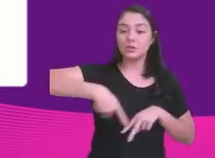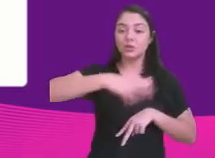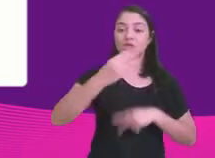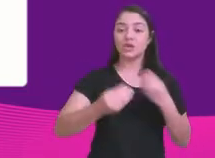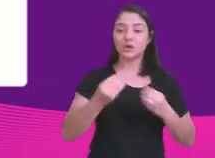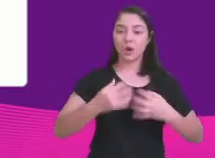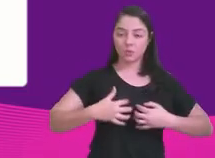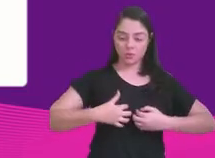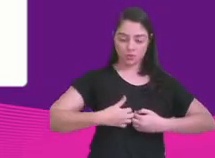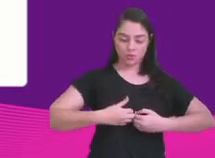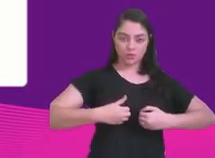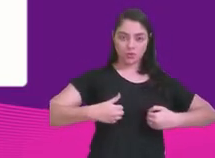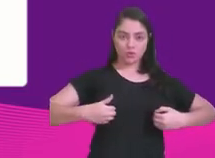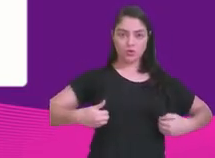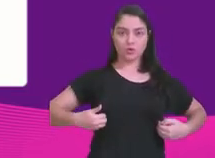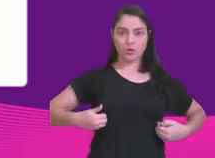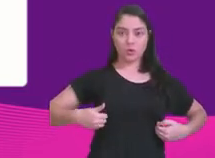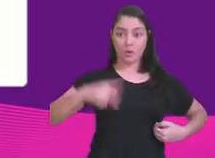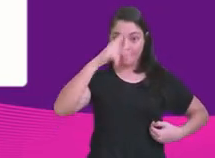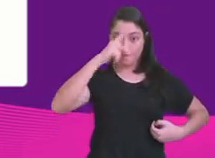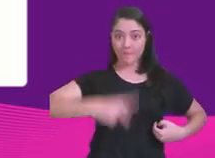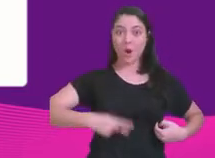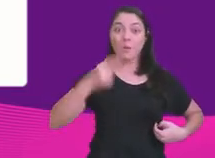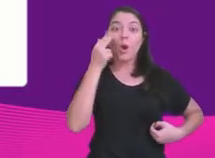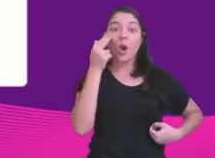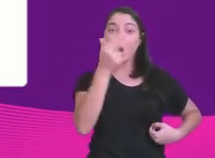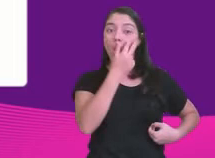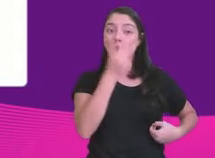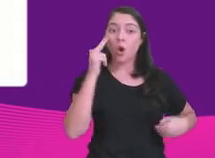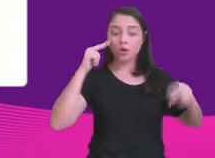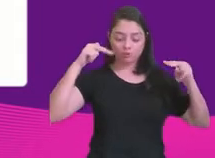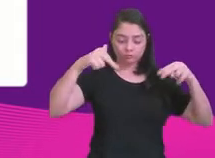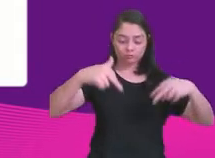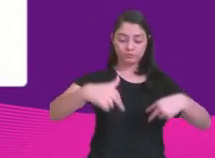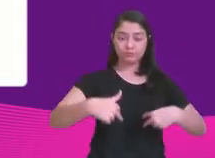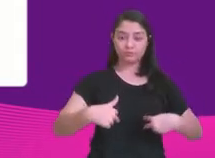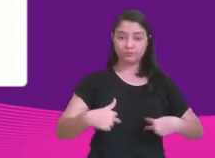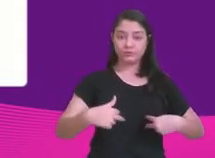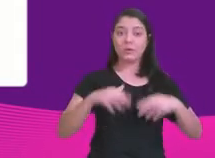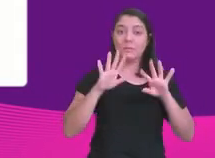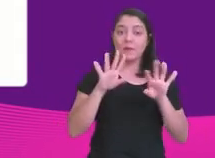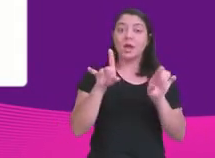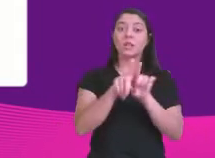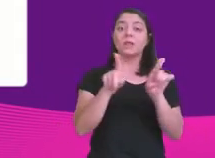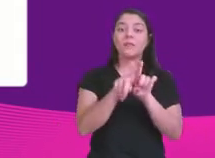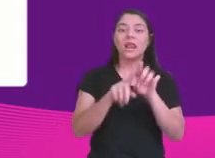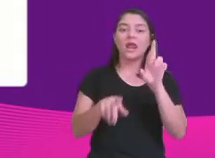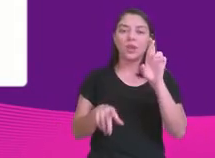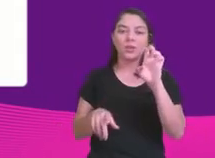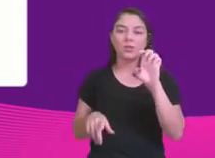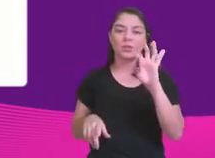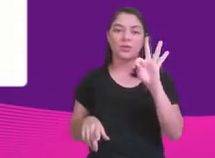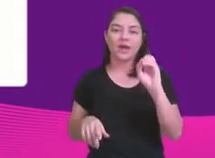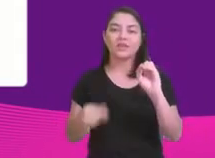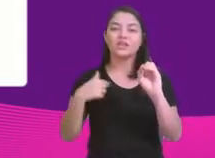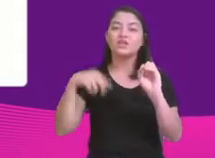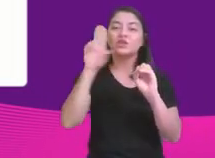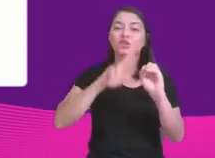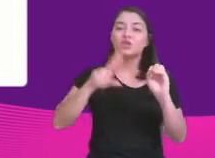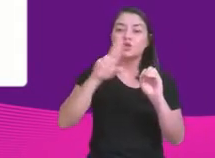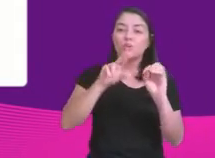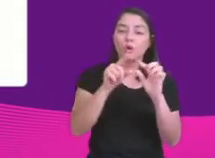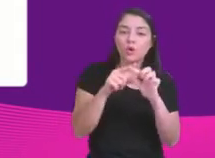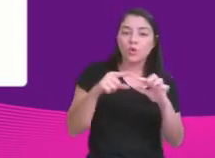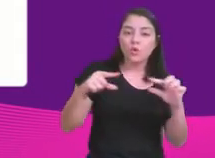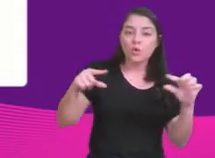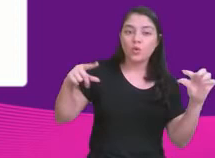nós com os nossos olhos e na parte distal do reto, muitas vezes, utilizando uma grande tesoura maio e a ponta